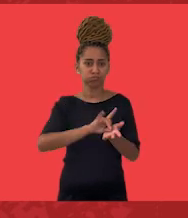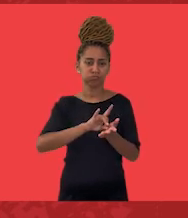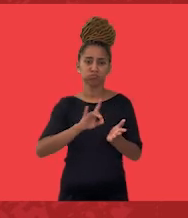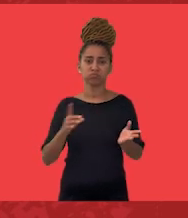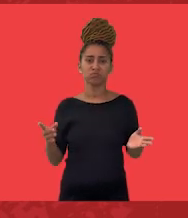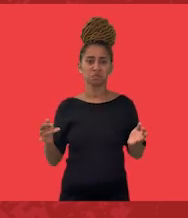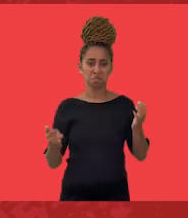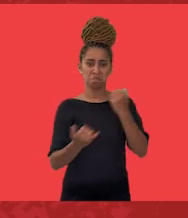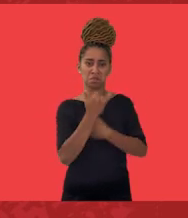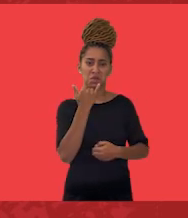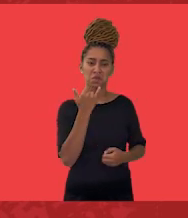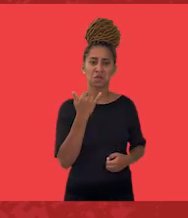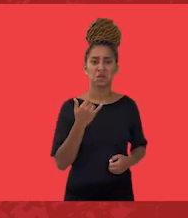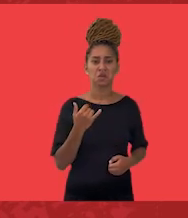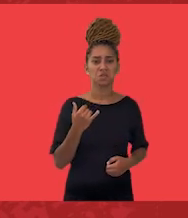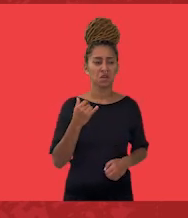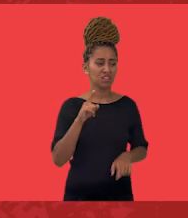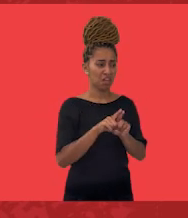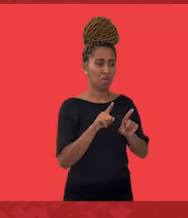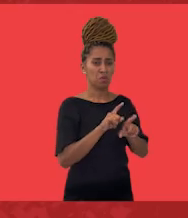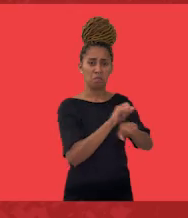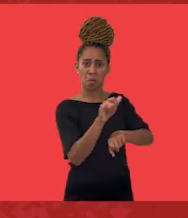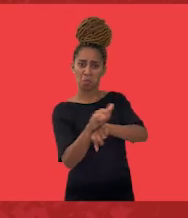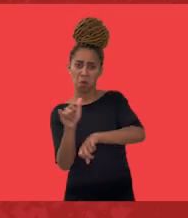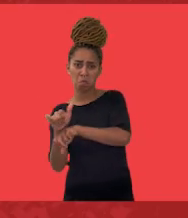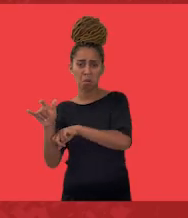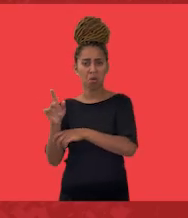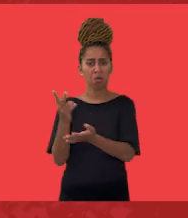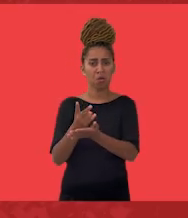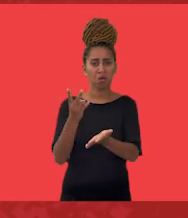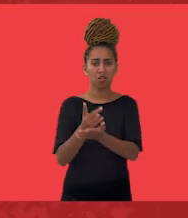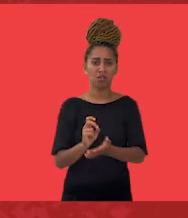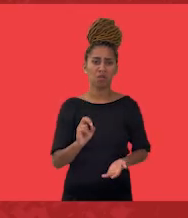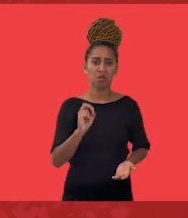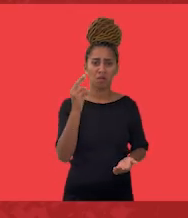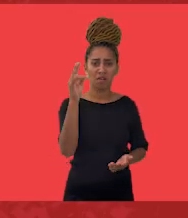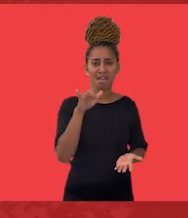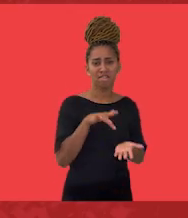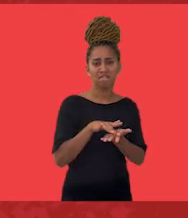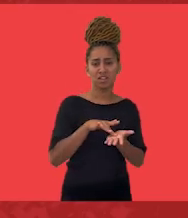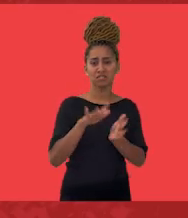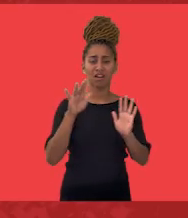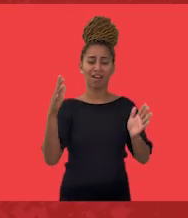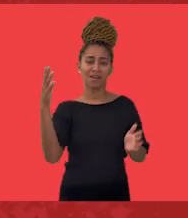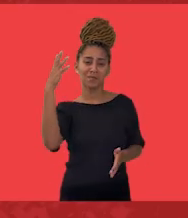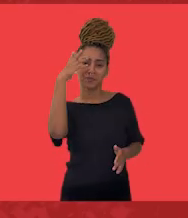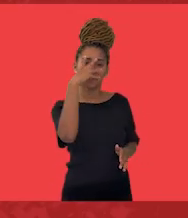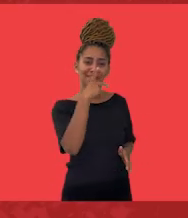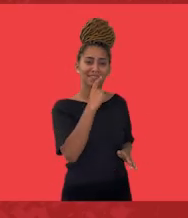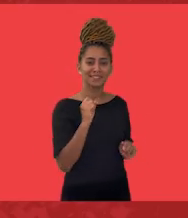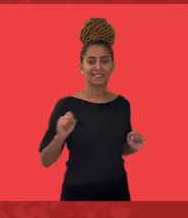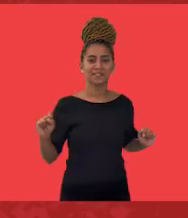inferno e queimasse nu em pelo, rodando